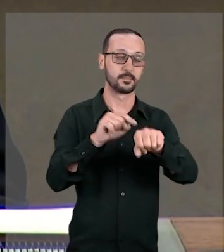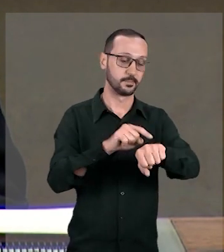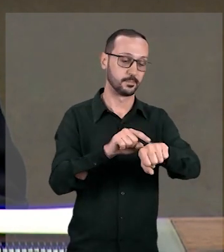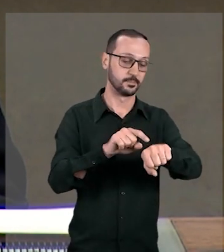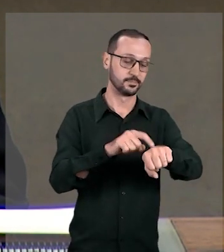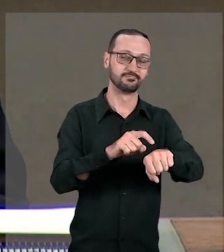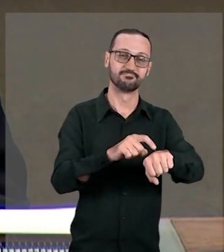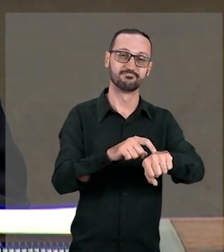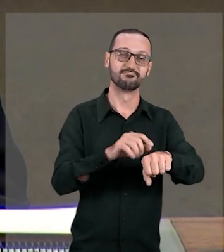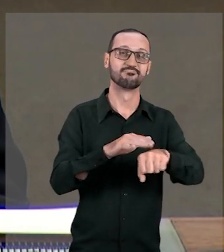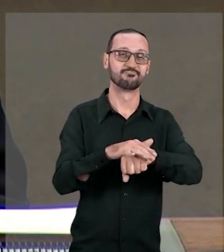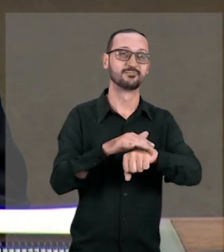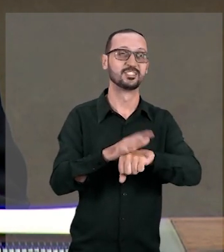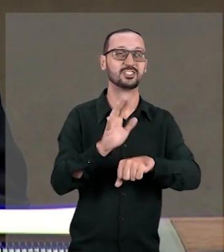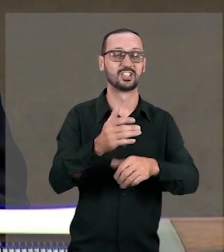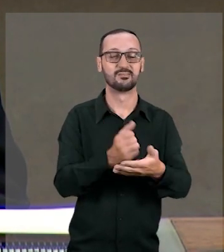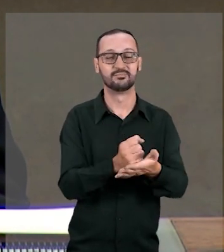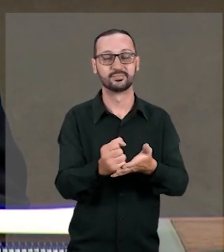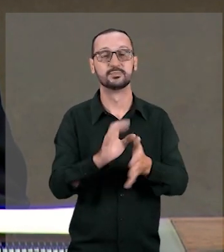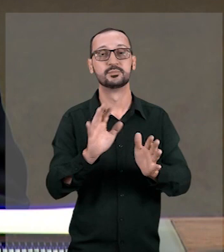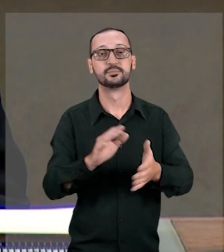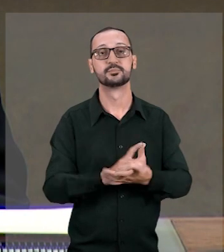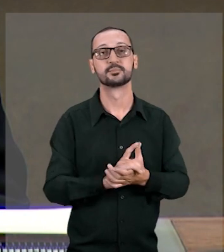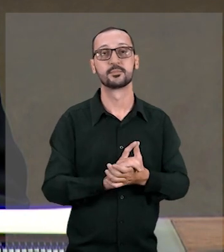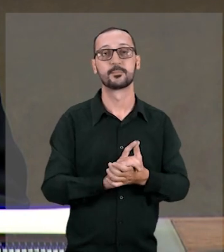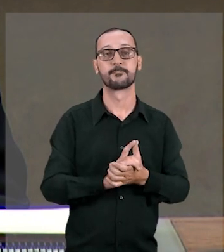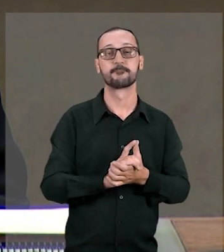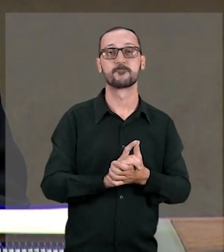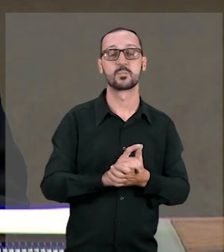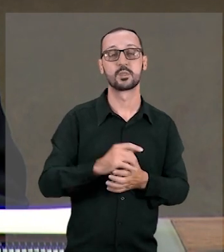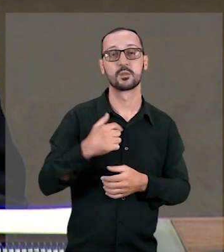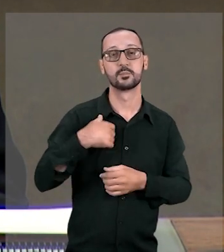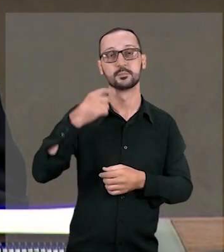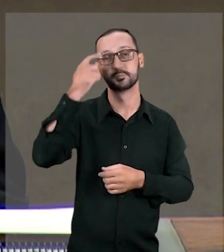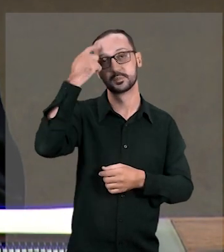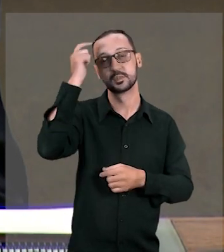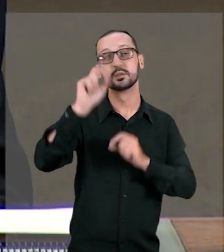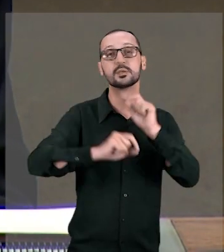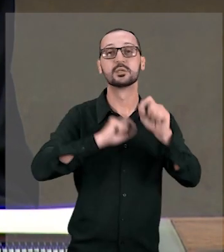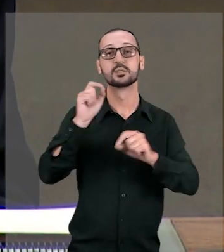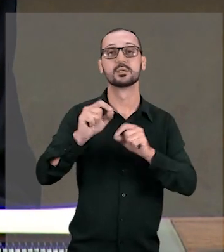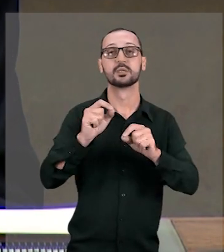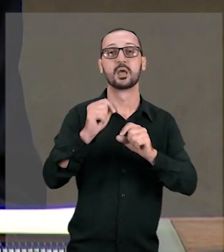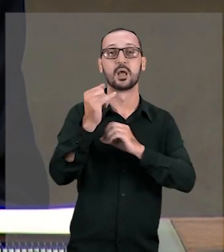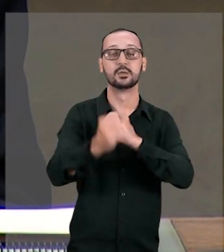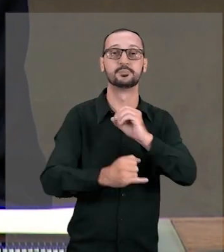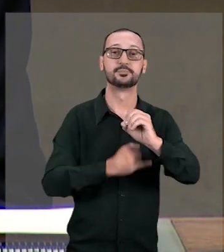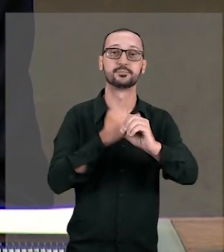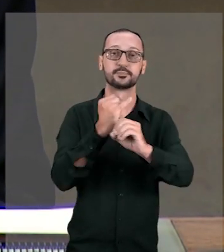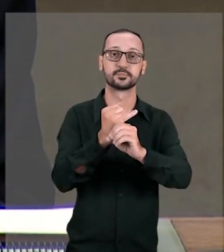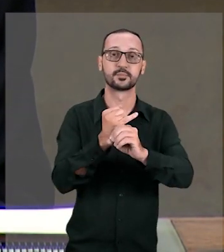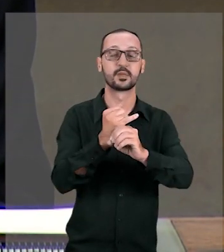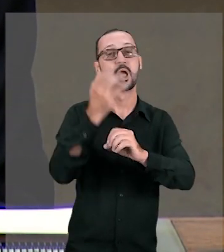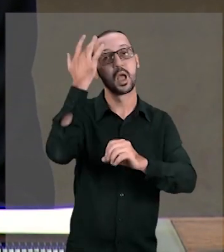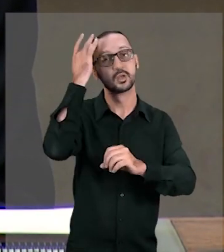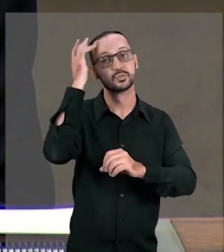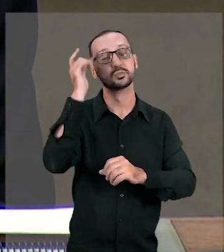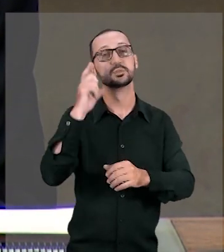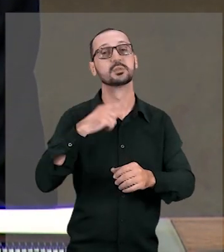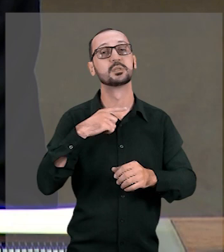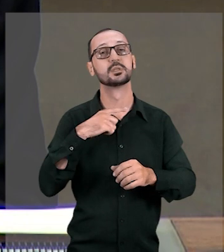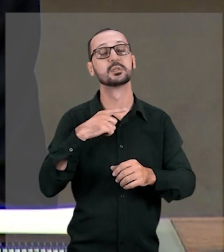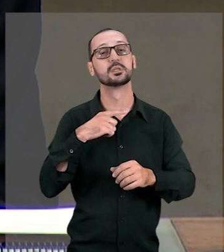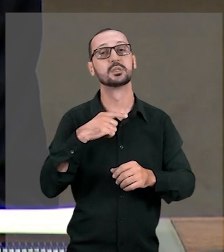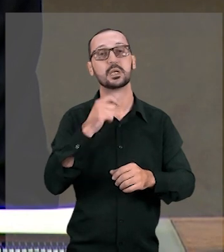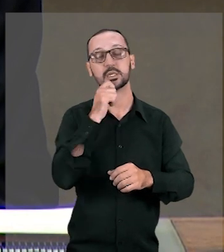noite já vai adiantada. Nós imaginávamos, eu inclusive, que a internet pudesse ser, e ainda acho que pode